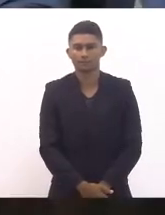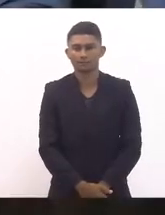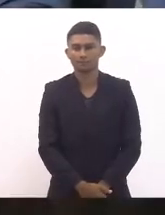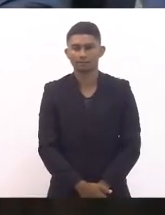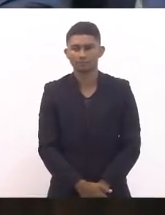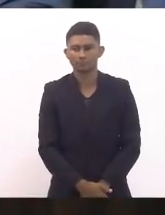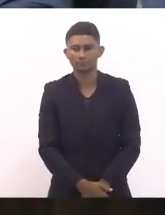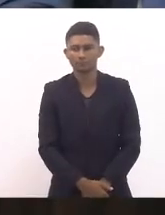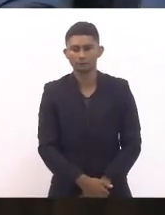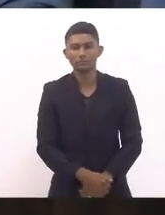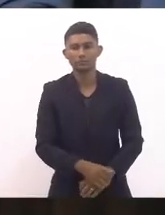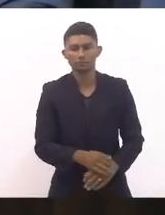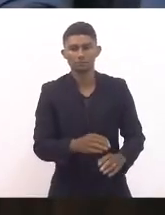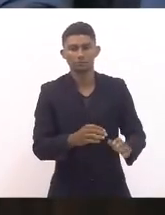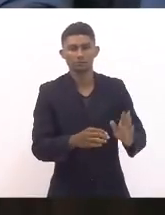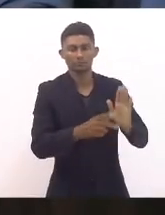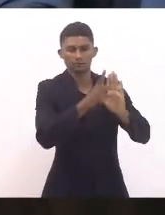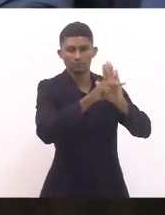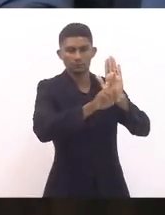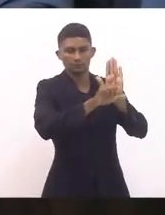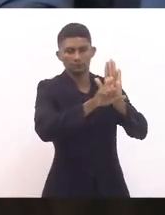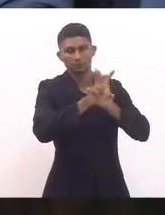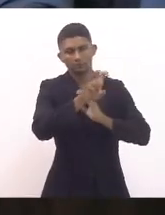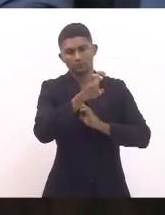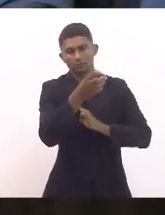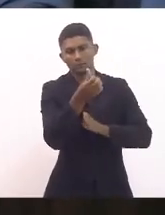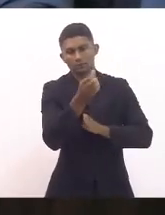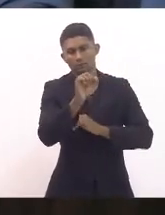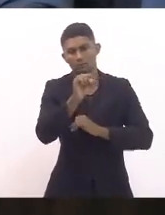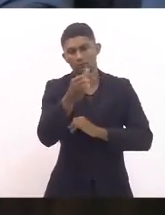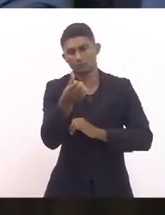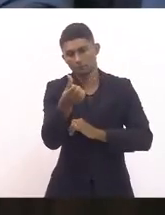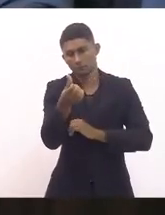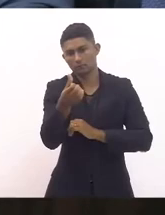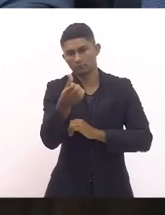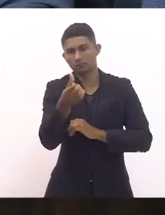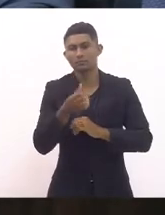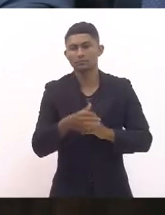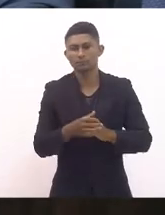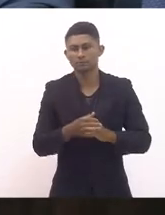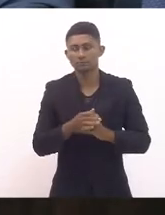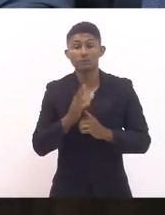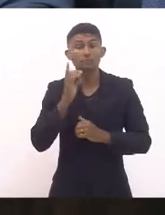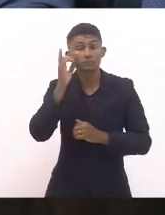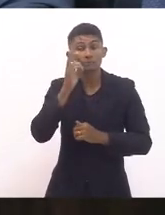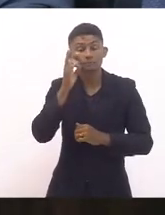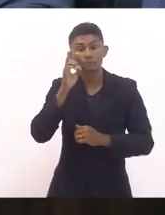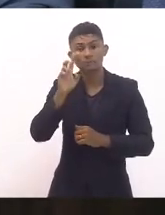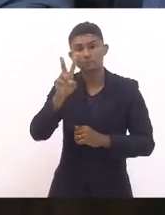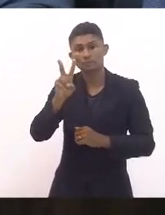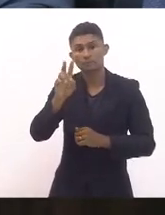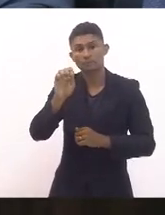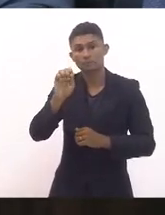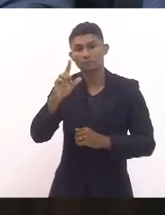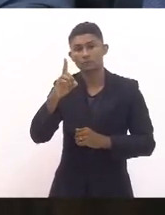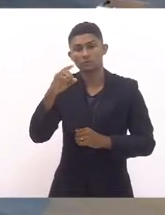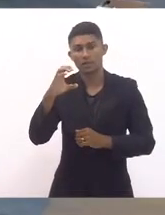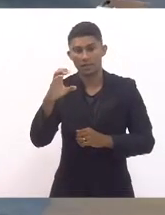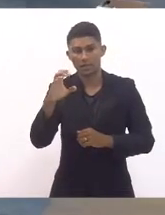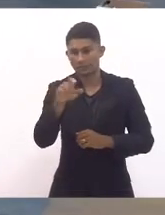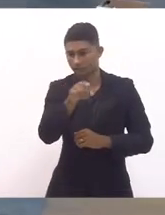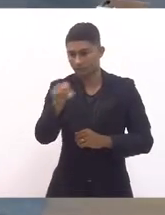Projeto do 5686. Os parlamentares que queiram, deputado Valdec Carneiro, Bebeto, Carlos Macedo,